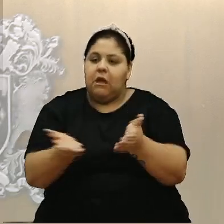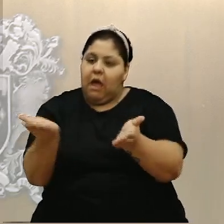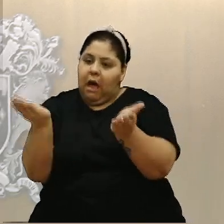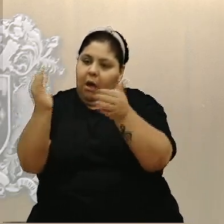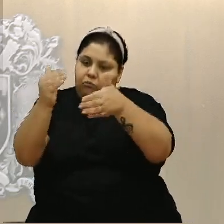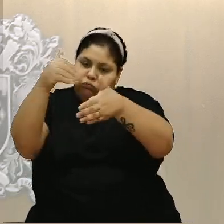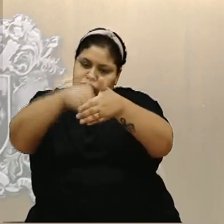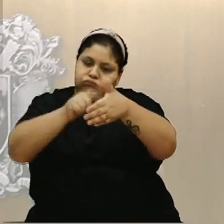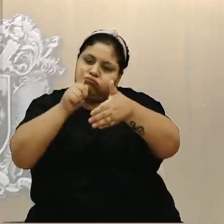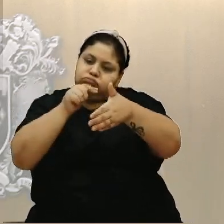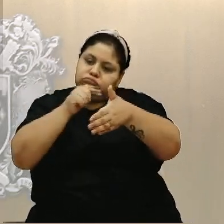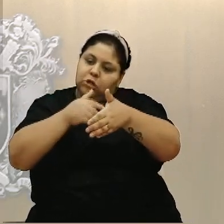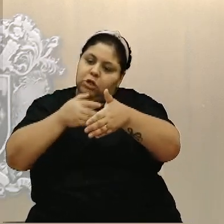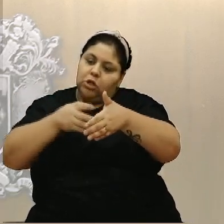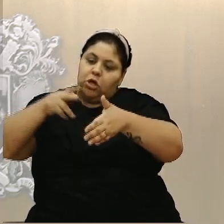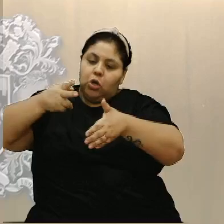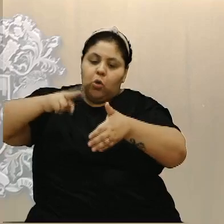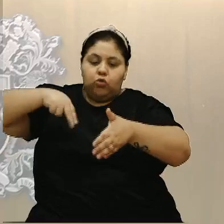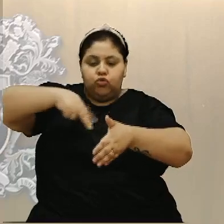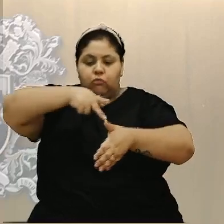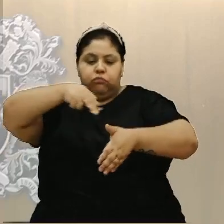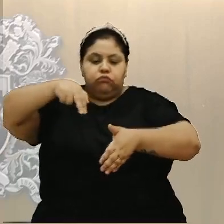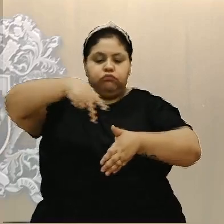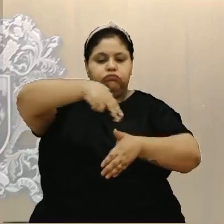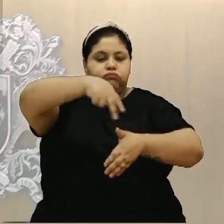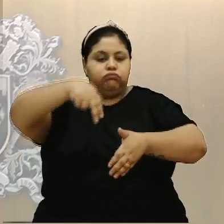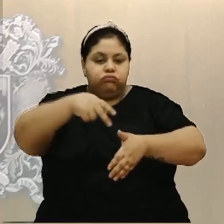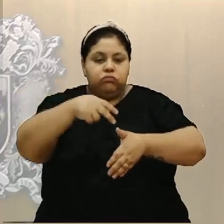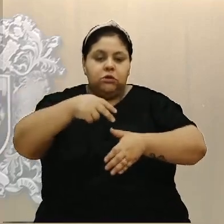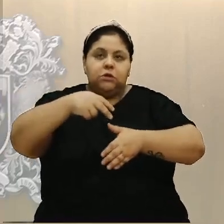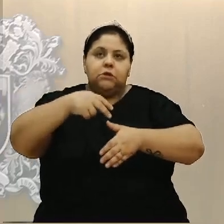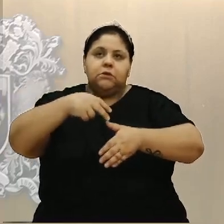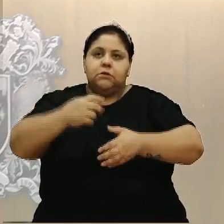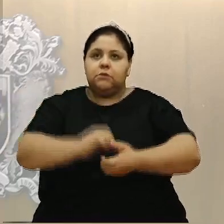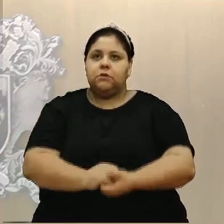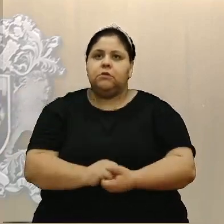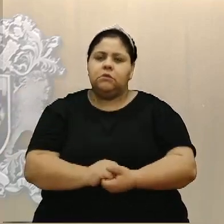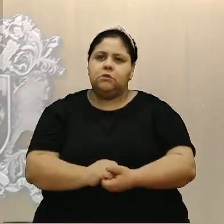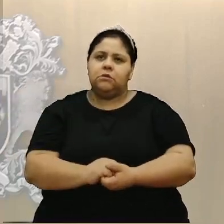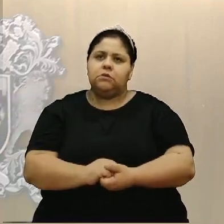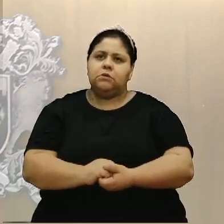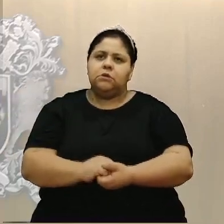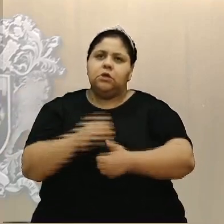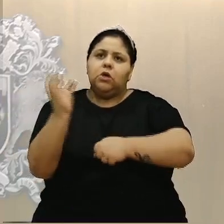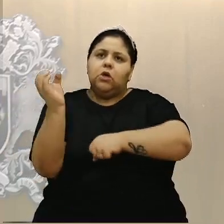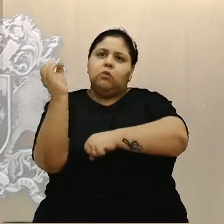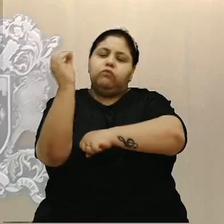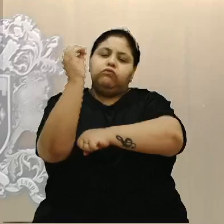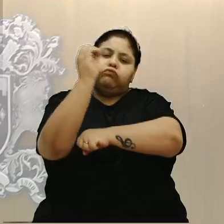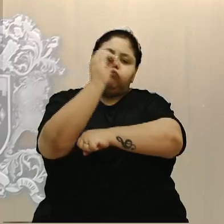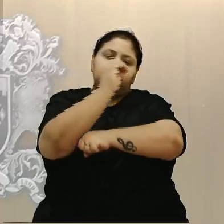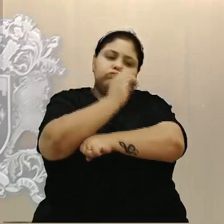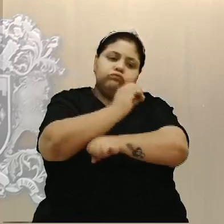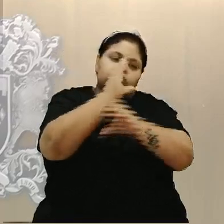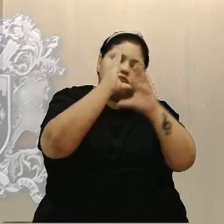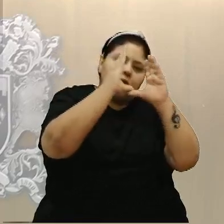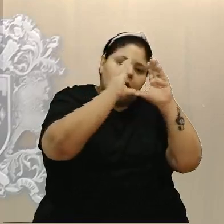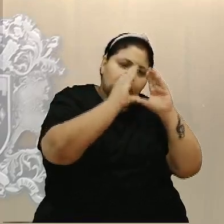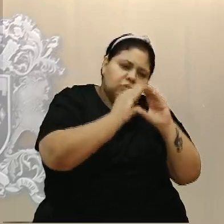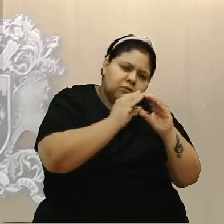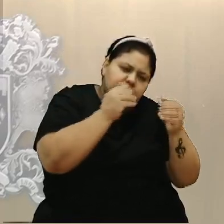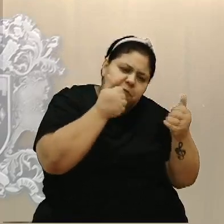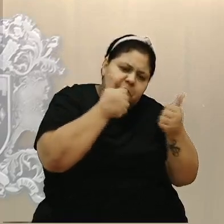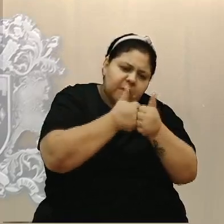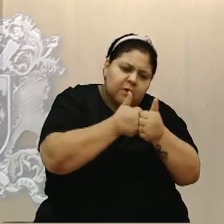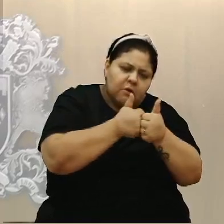cumbuquinha e seguiu a sua jornada. O dia já tinha se posto para o descanso, a noite já despontava